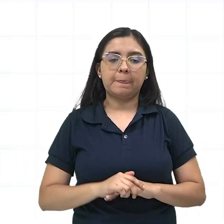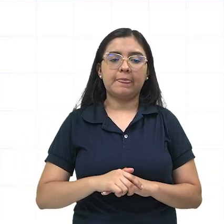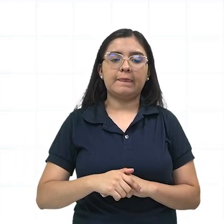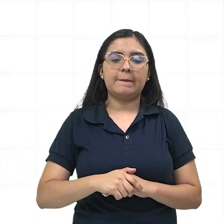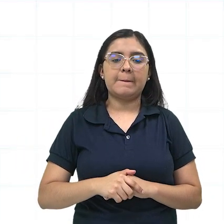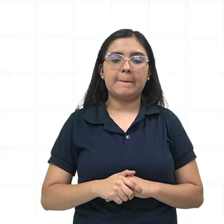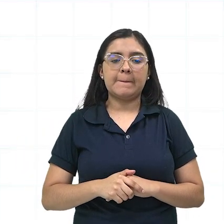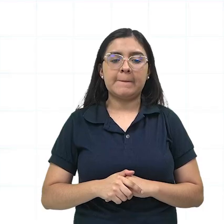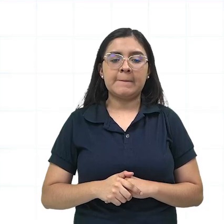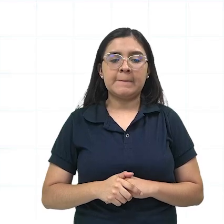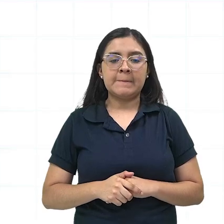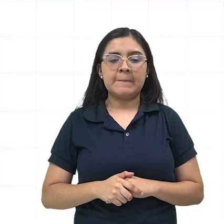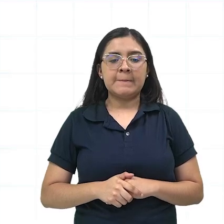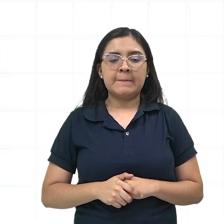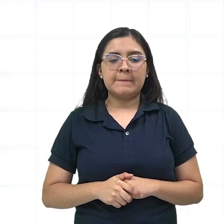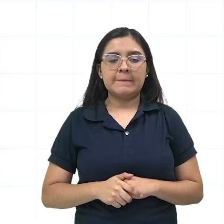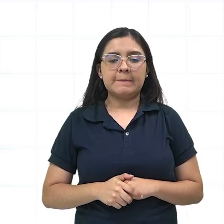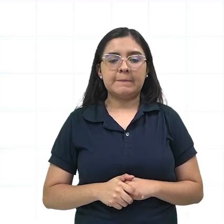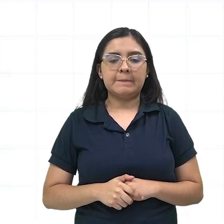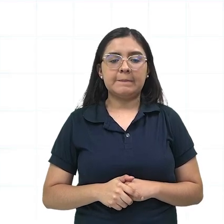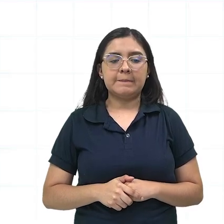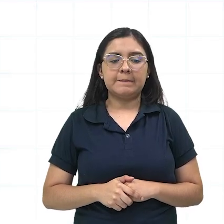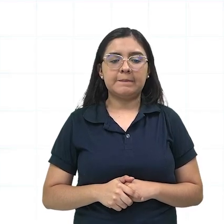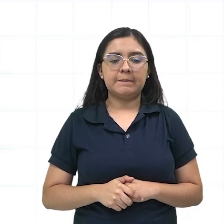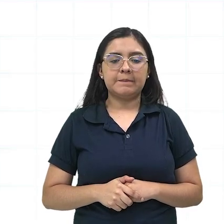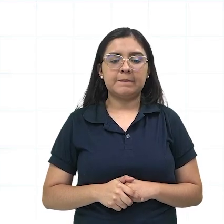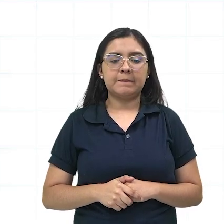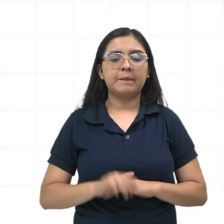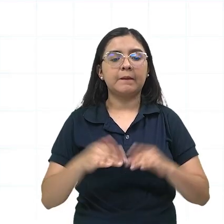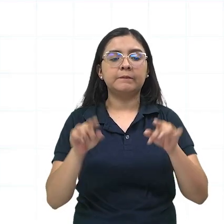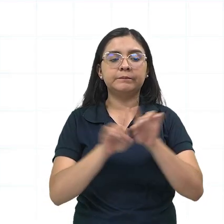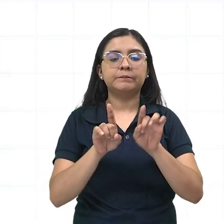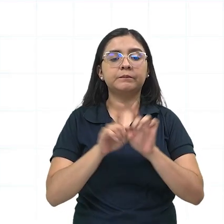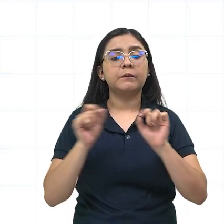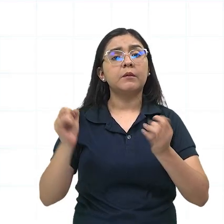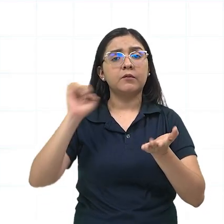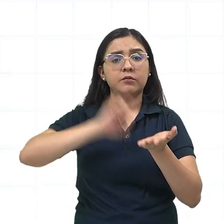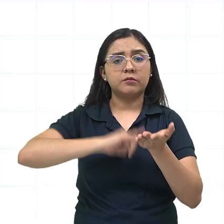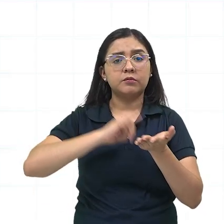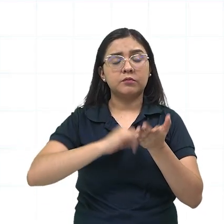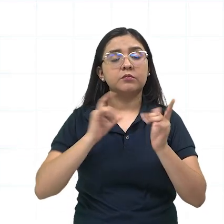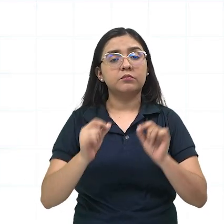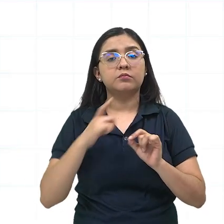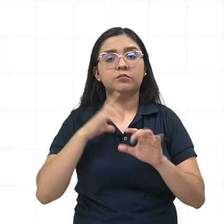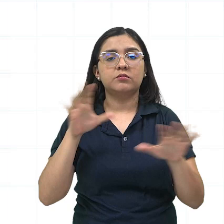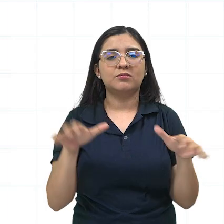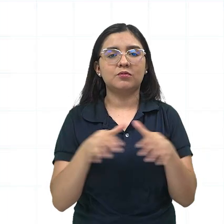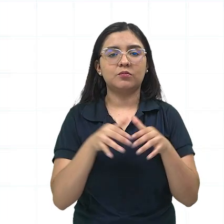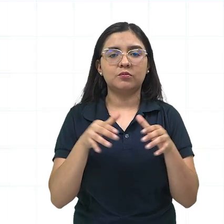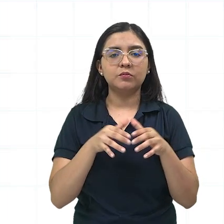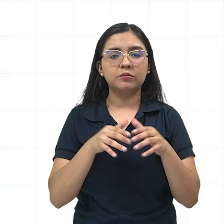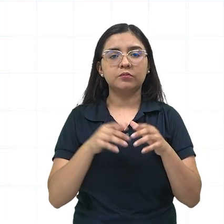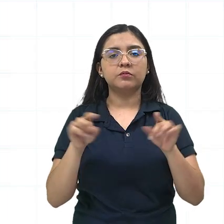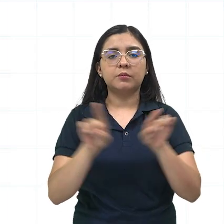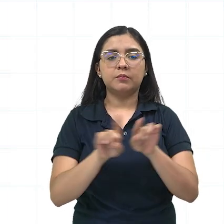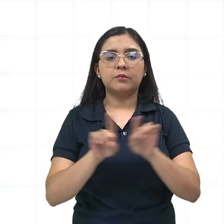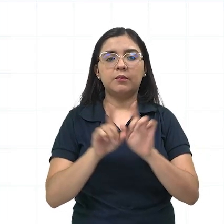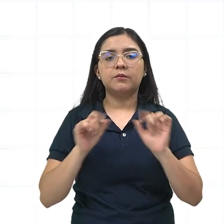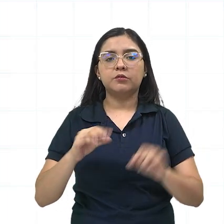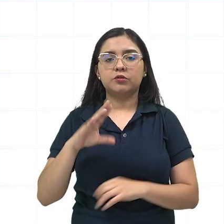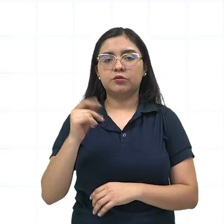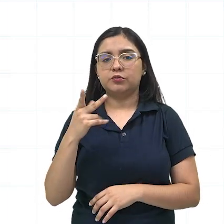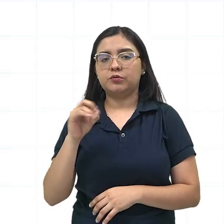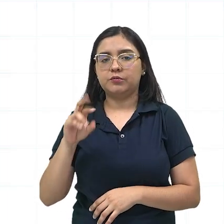como o bandolim, o clarinete, o flautim, e eles foram incorporados a esses conjuntos de